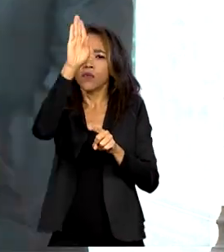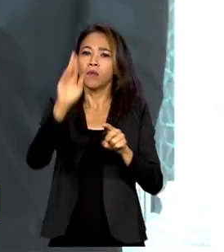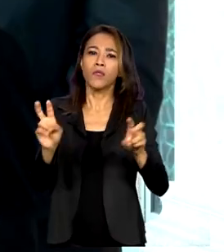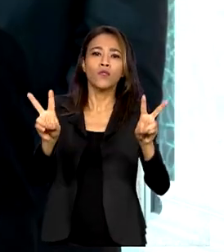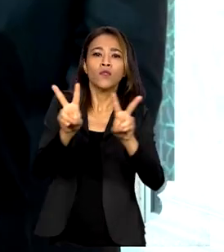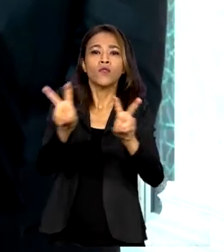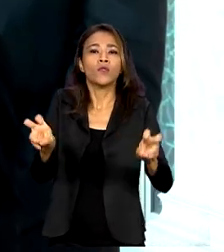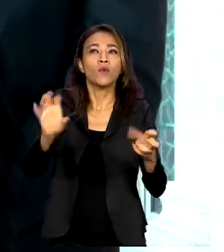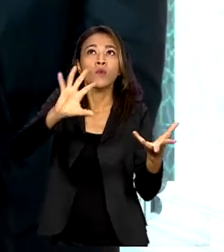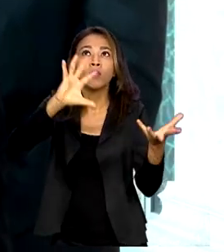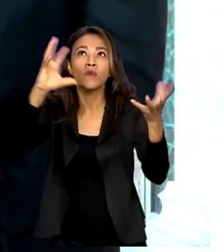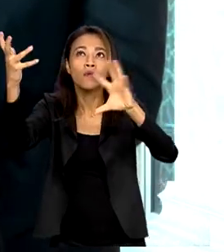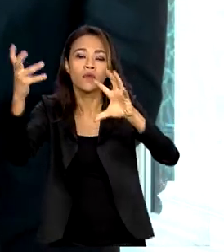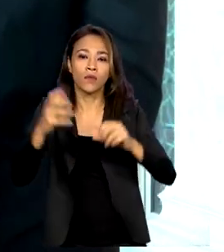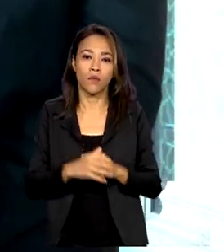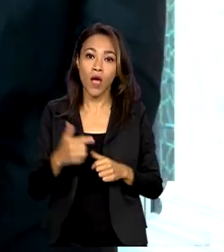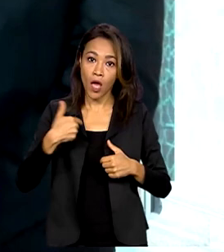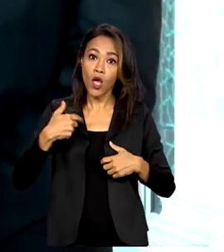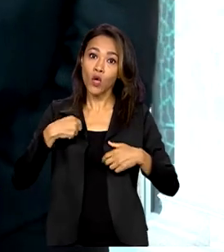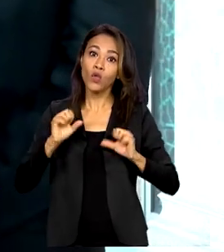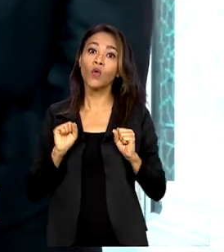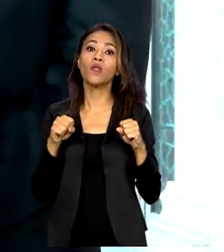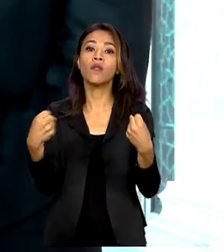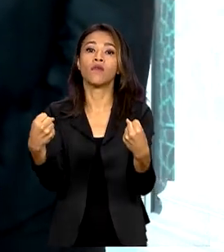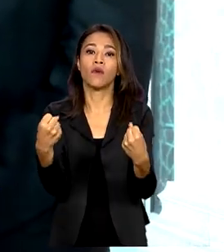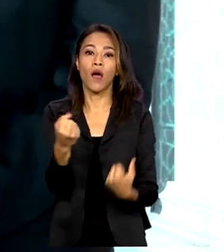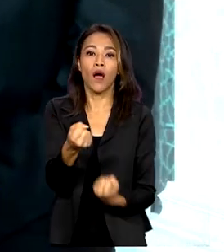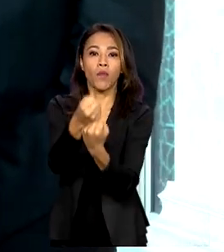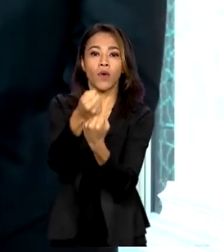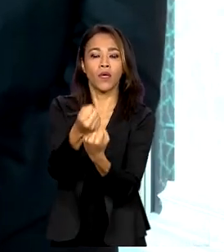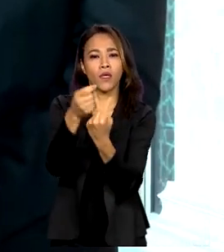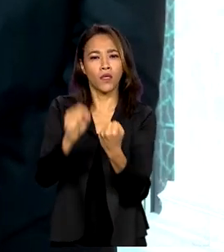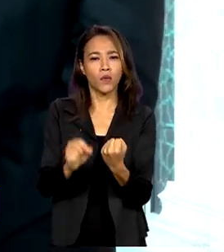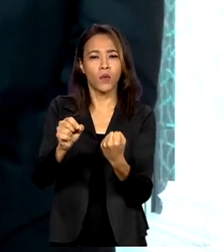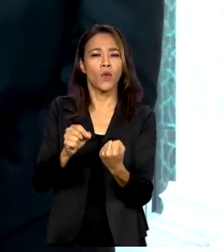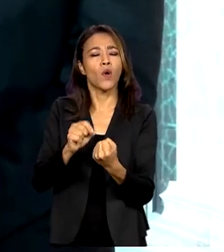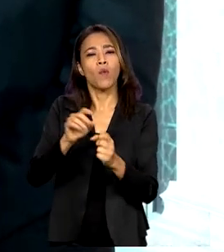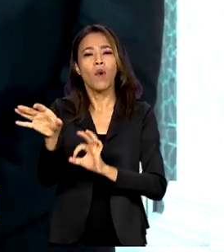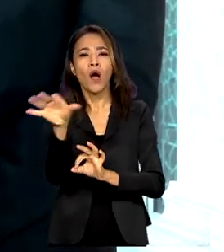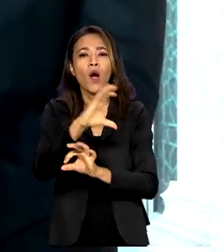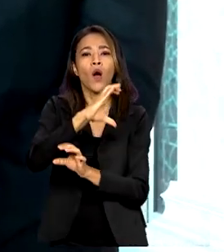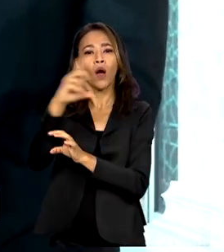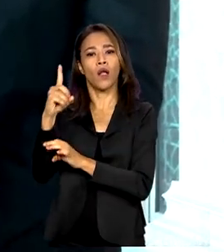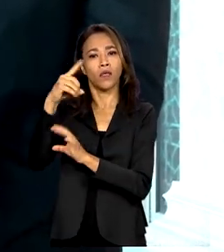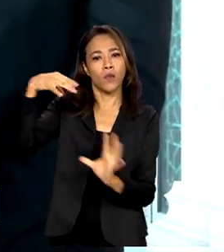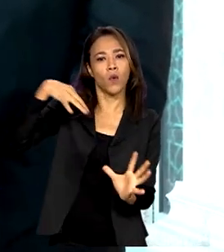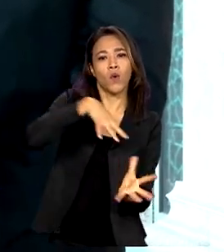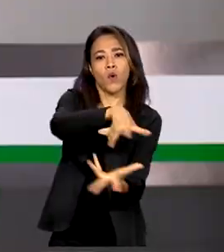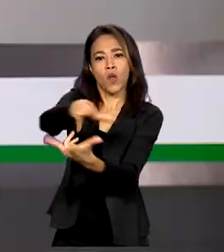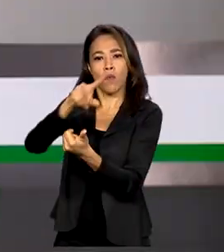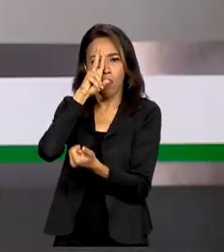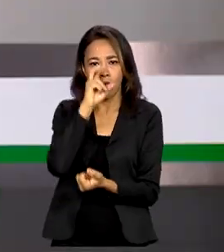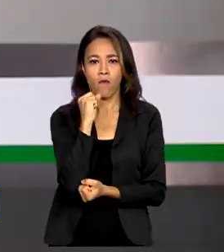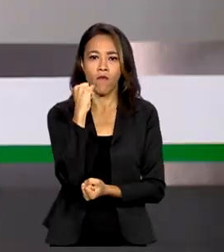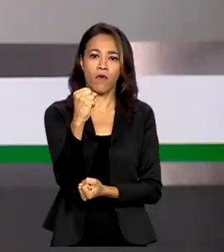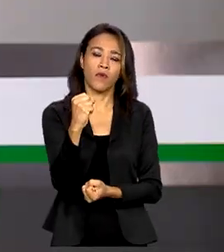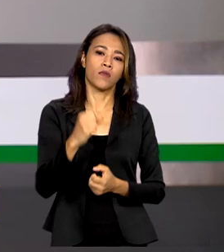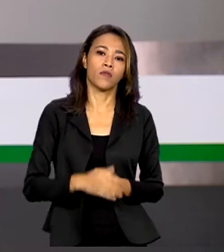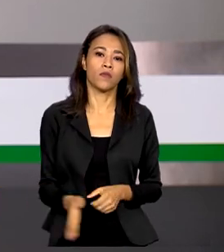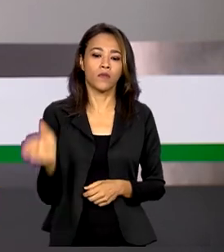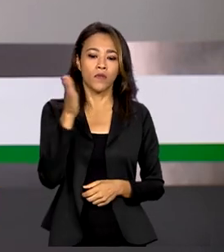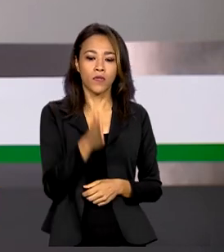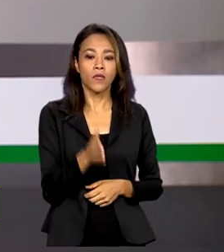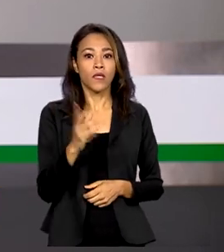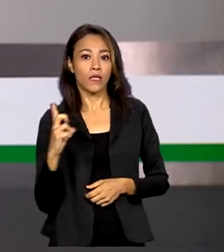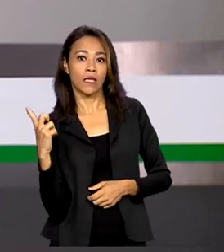clima. Estou defendendo uma governança nacional, global, mais forte. Na saída